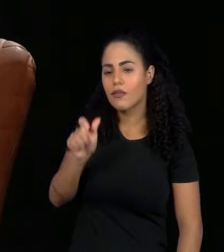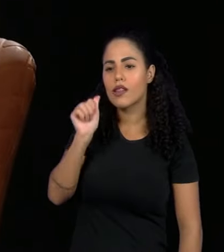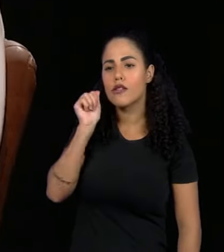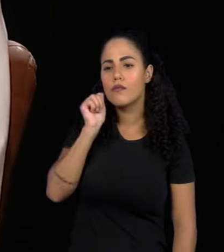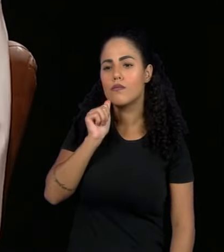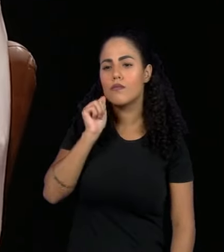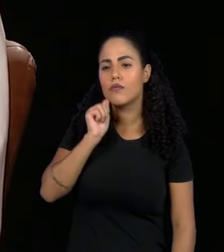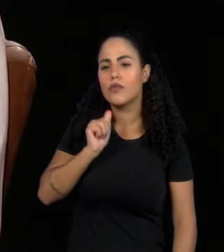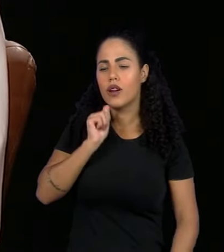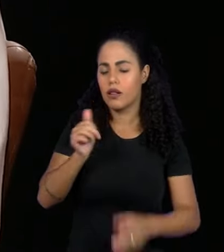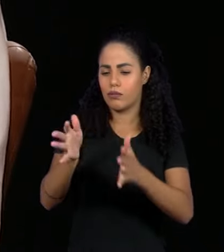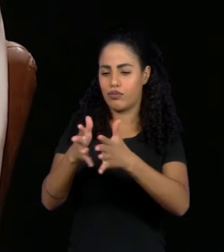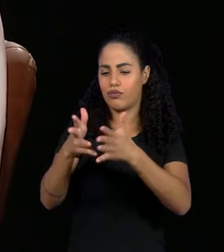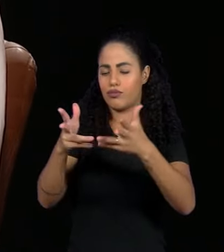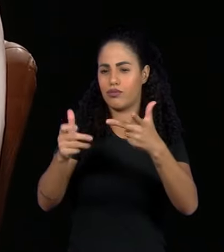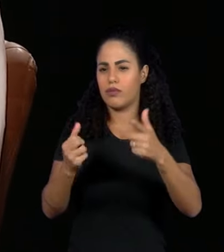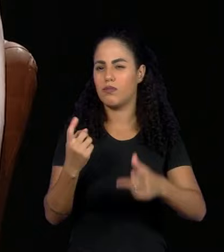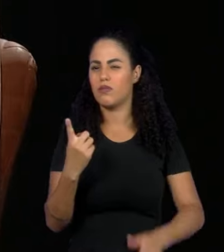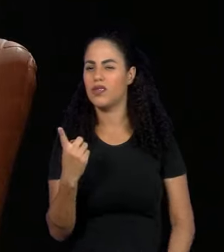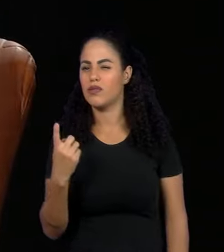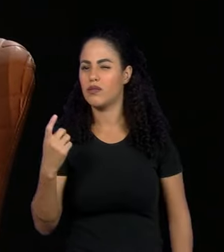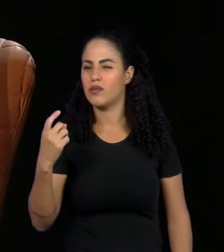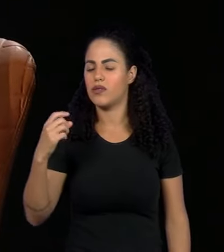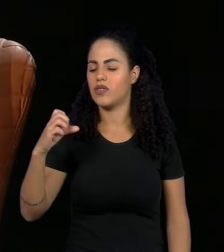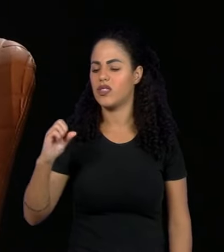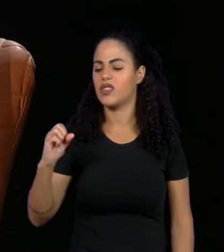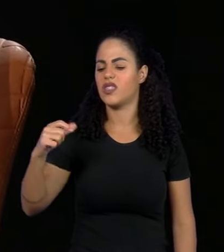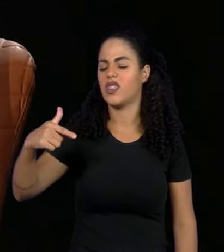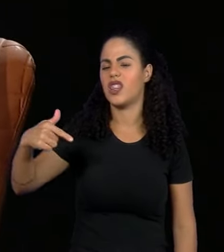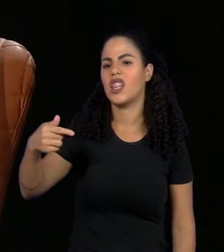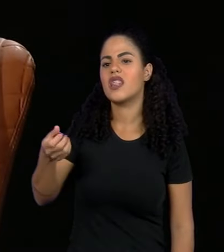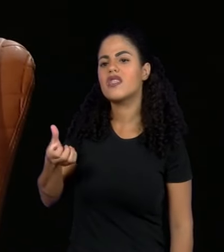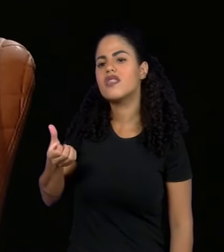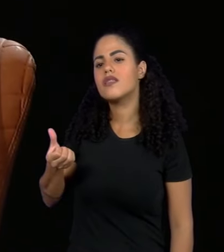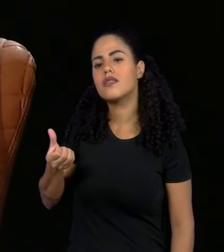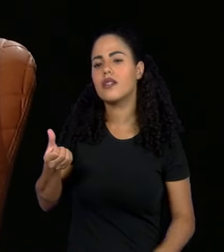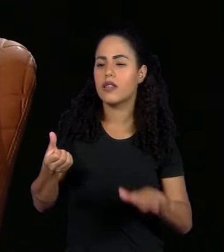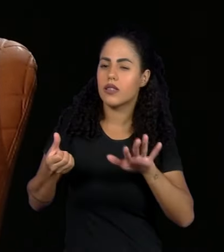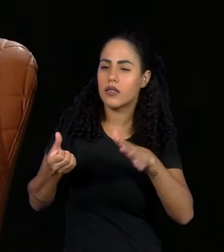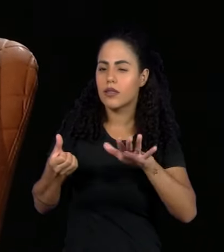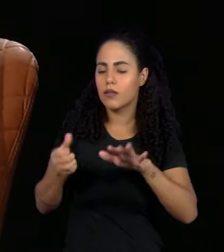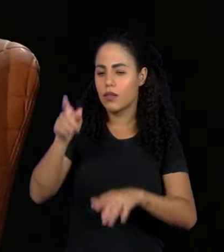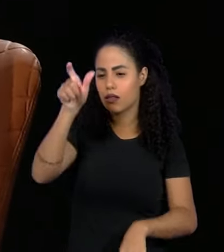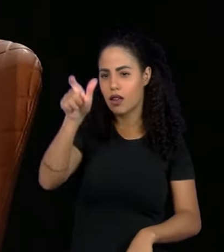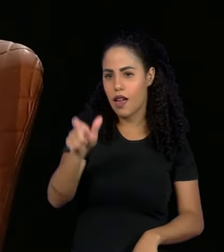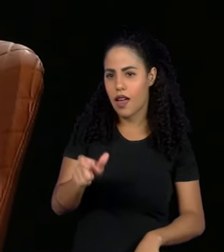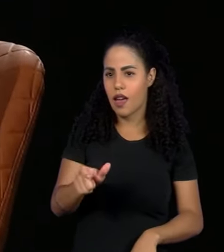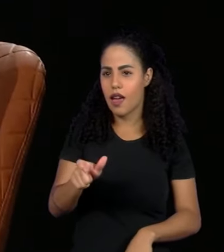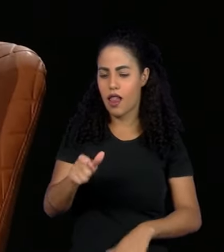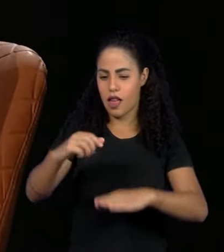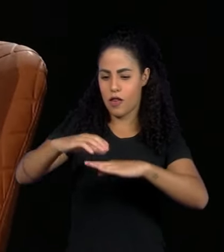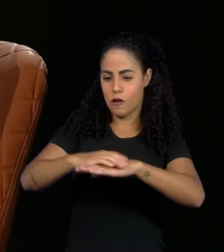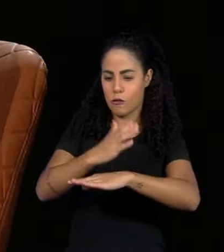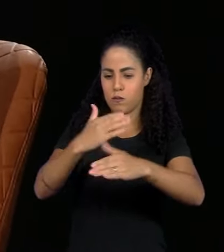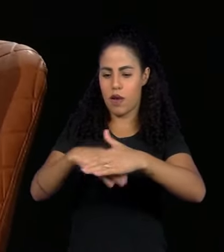avançada. Já nos anos 66, ela fazia macrobiótica, ela ficava descalça para